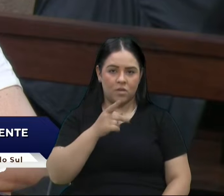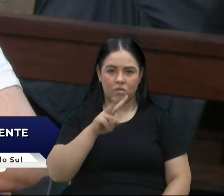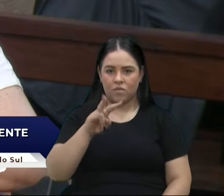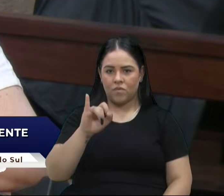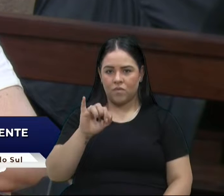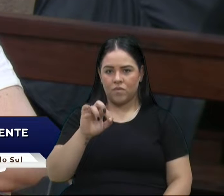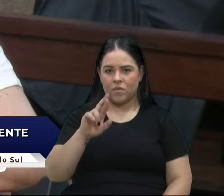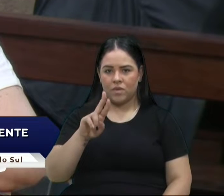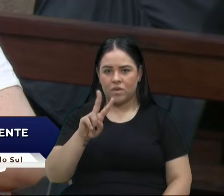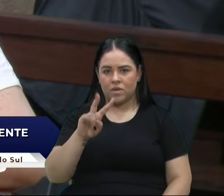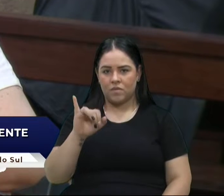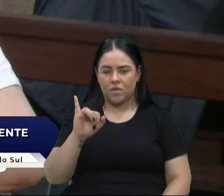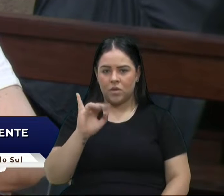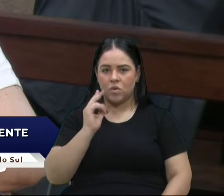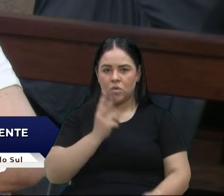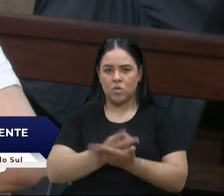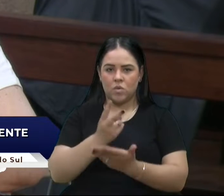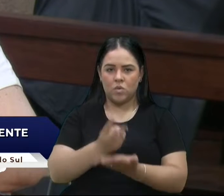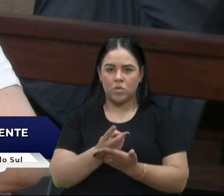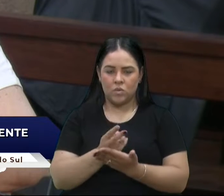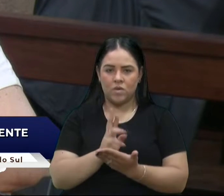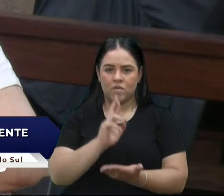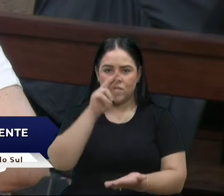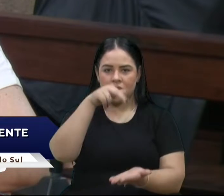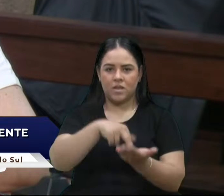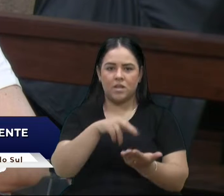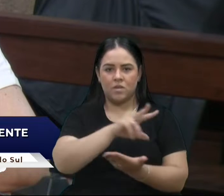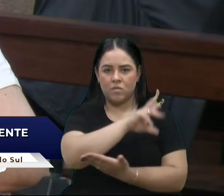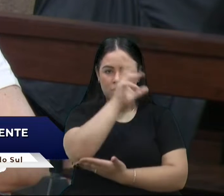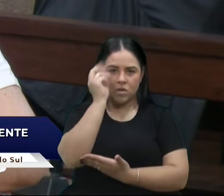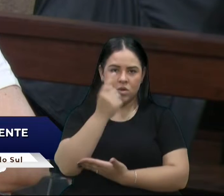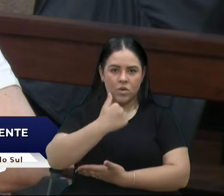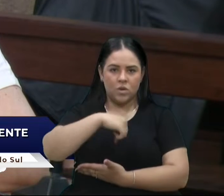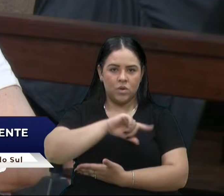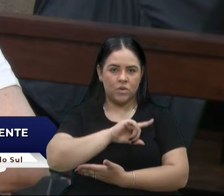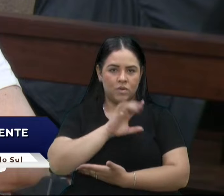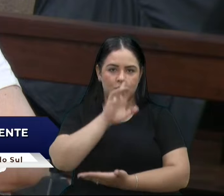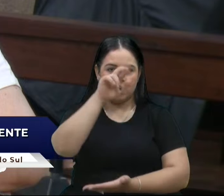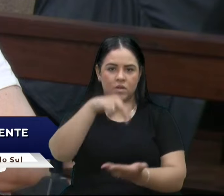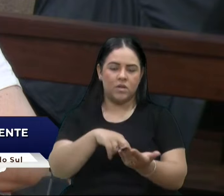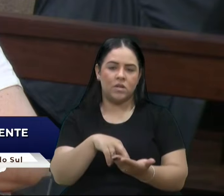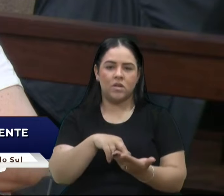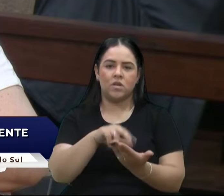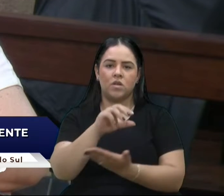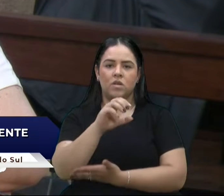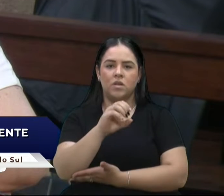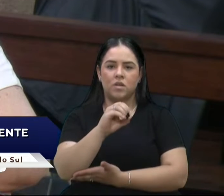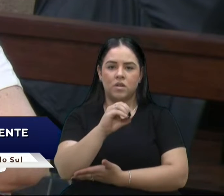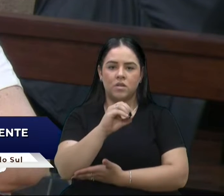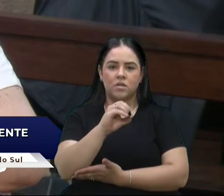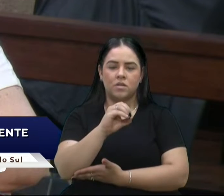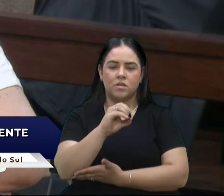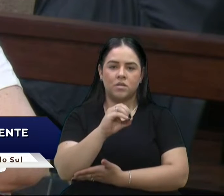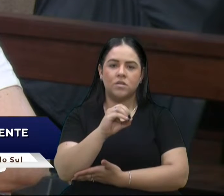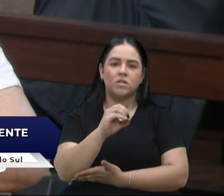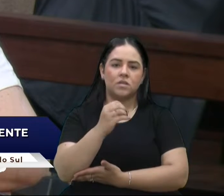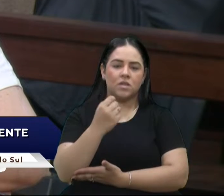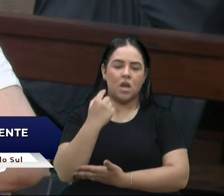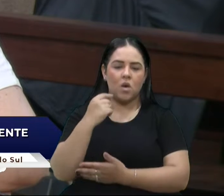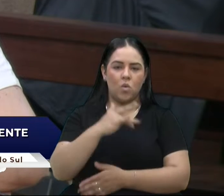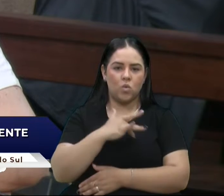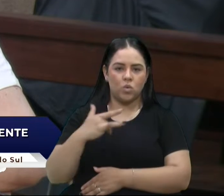ambulatorial, permanece sendo referência para o município. Nós somos referência em oftalmologia, em saúde auditiva,